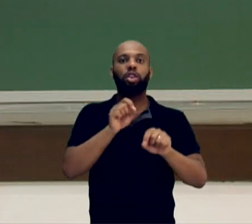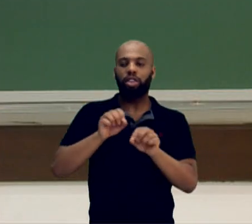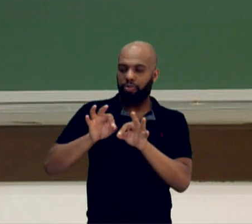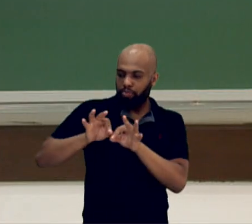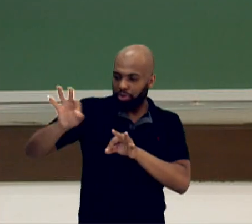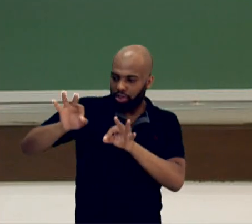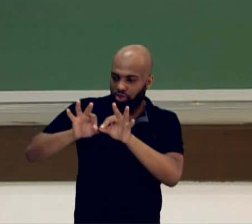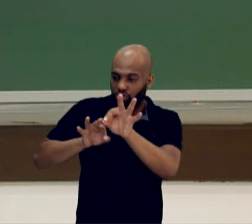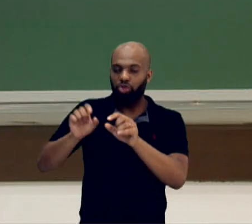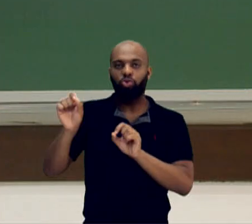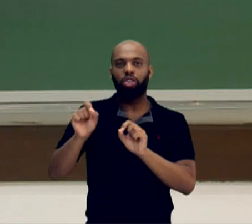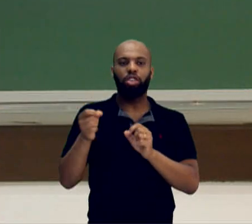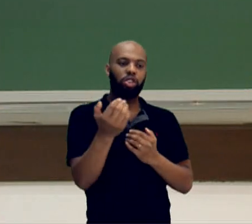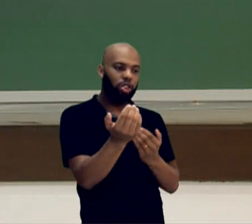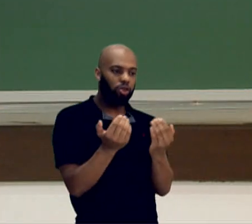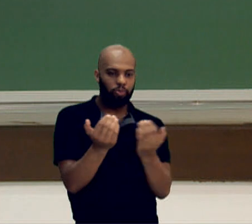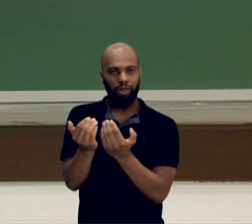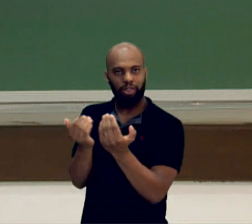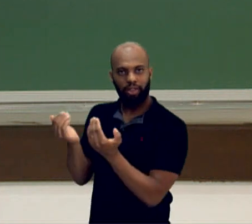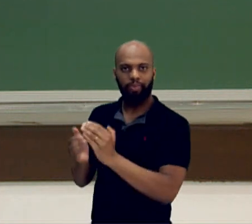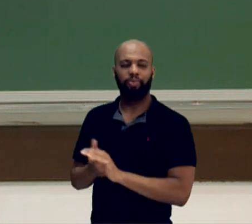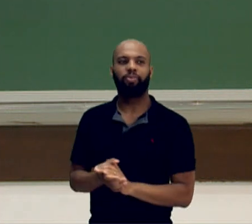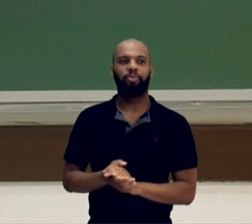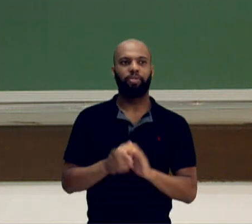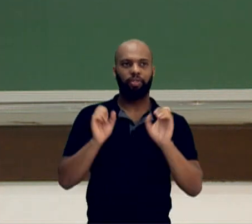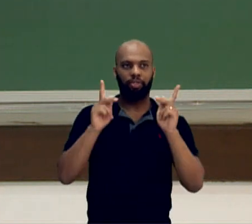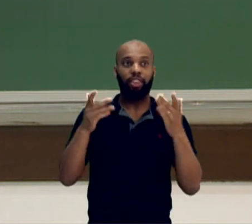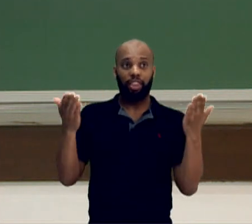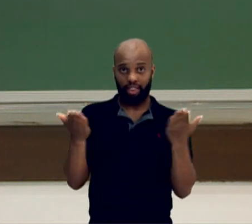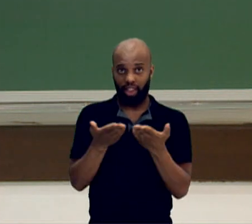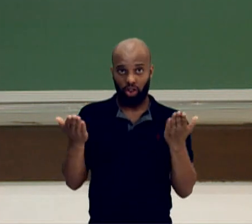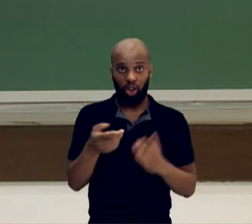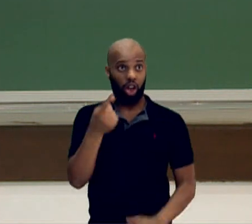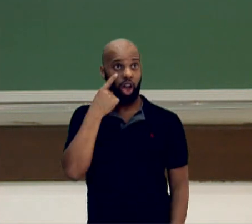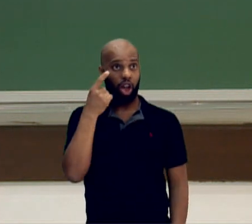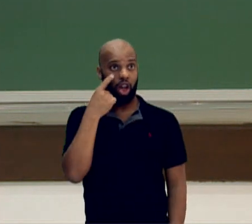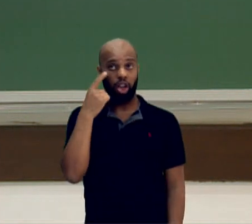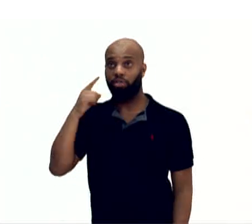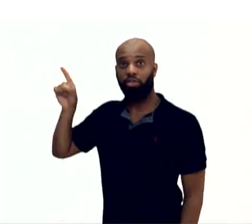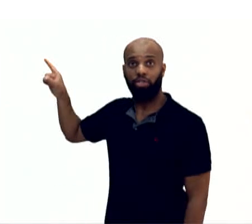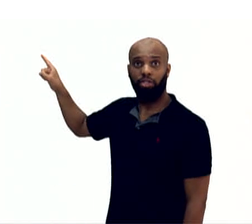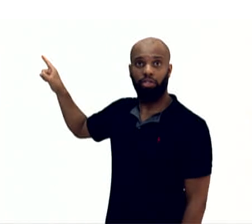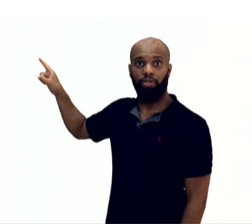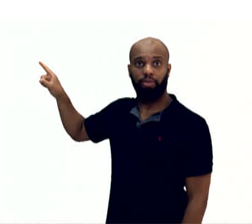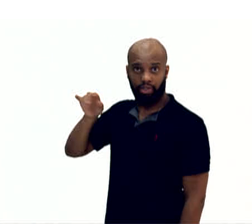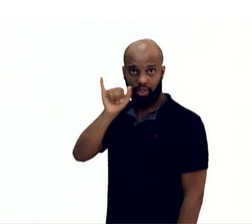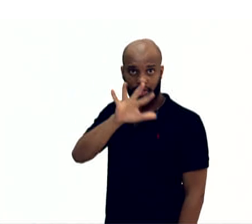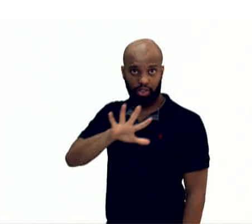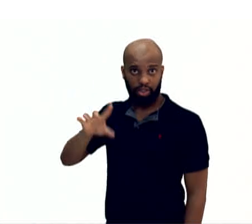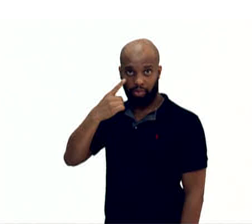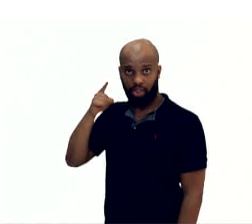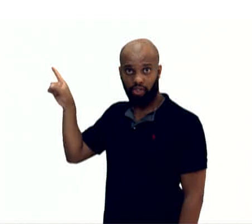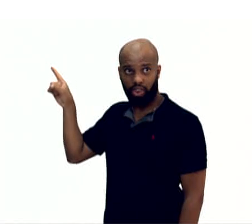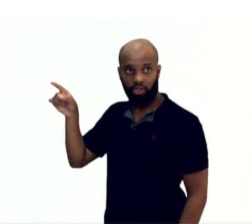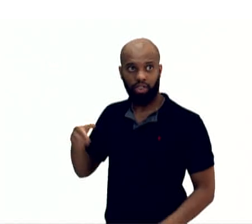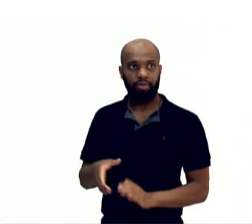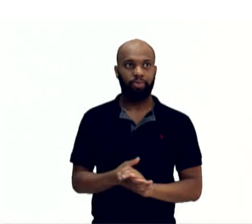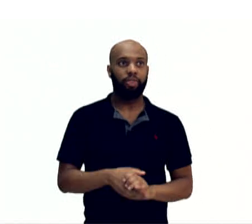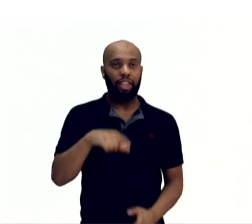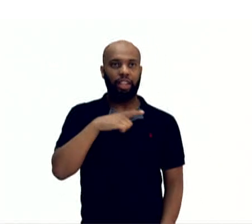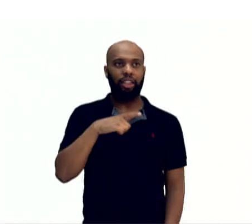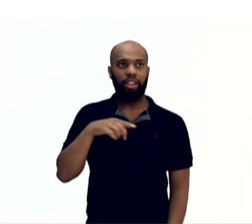O rapaz mede quase 2 metros. Mas espera aí, professora, medir a área de um terreno e medir 2 metros, eu